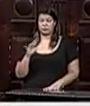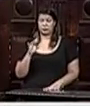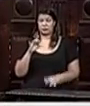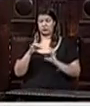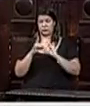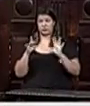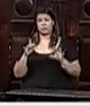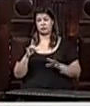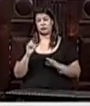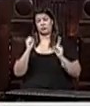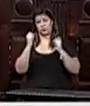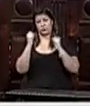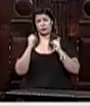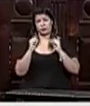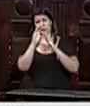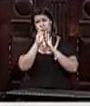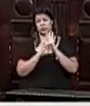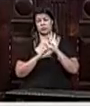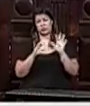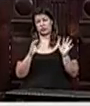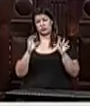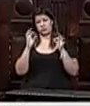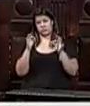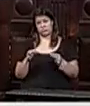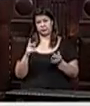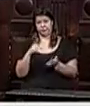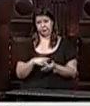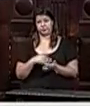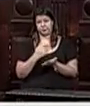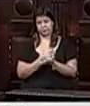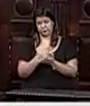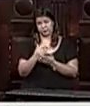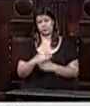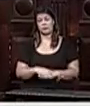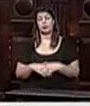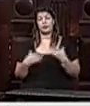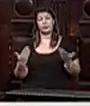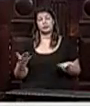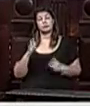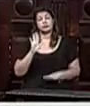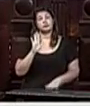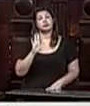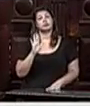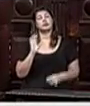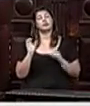poder constitucional originário. Mas poderíamos